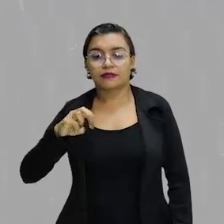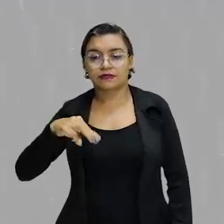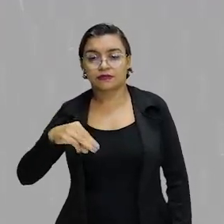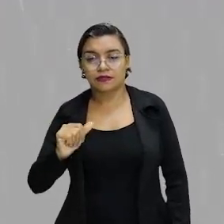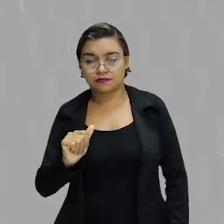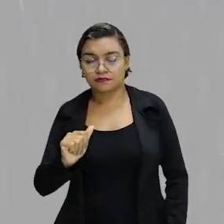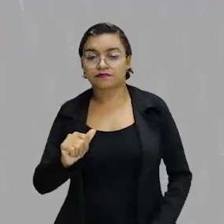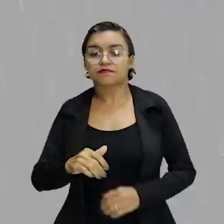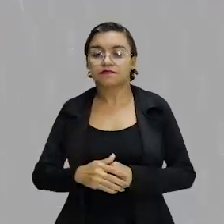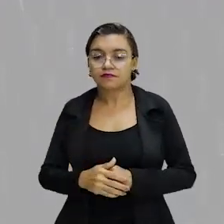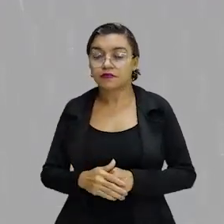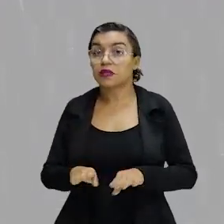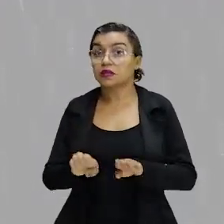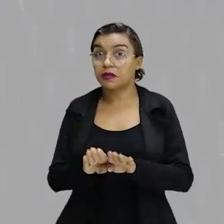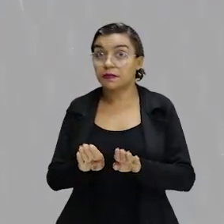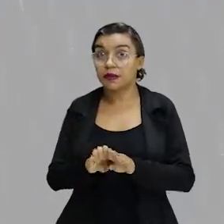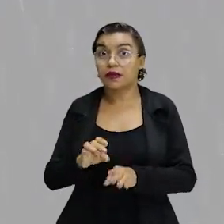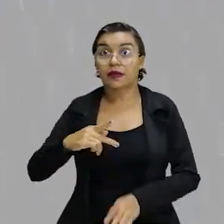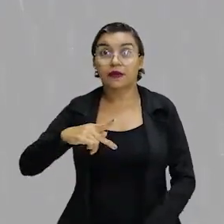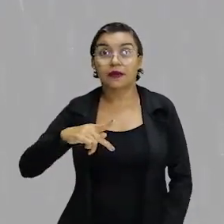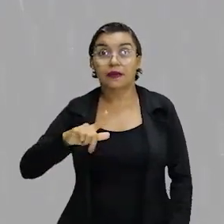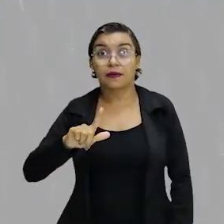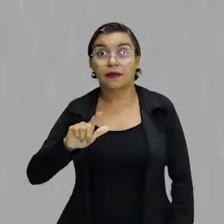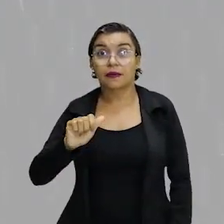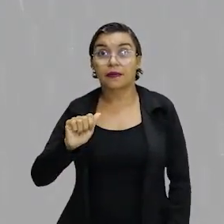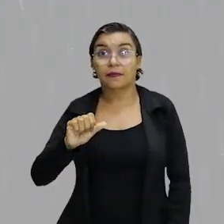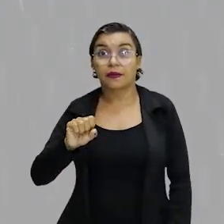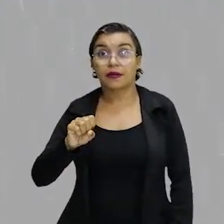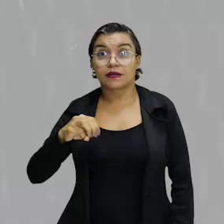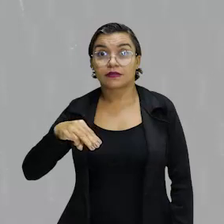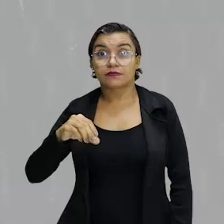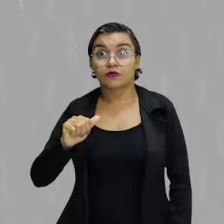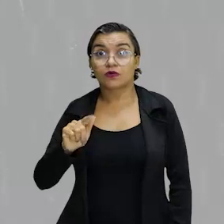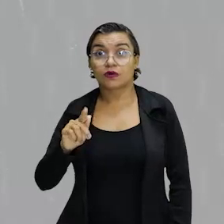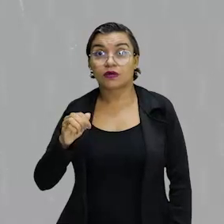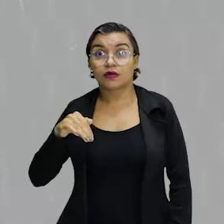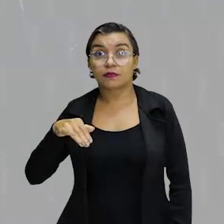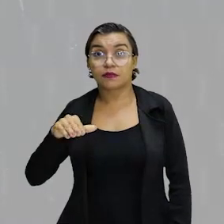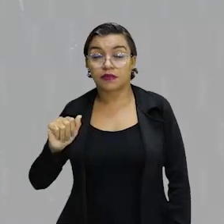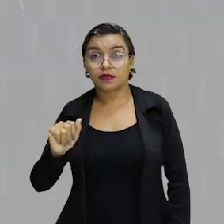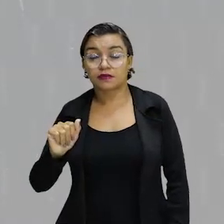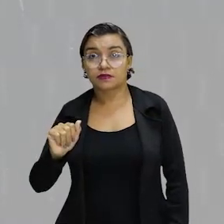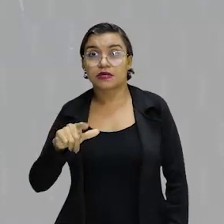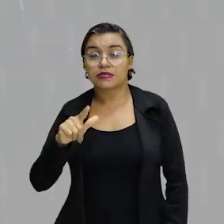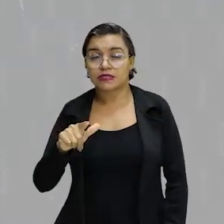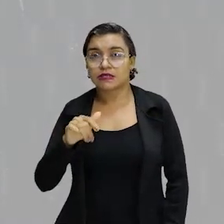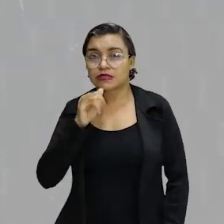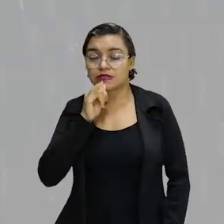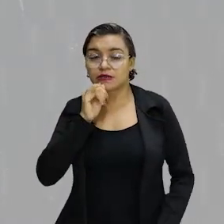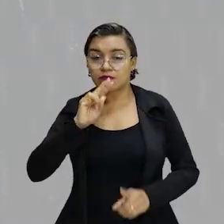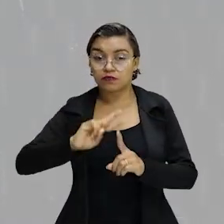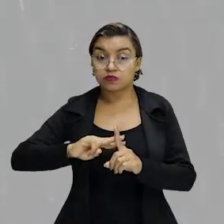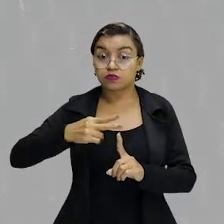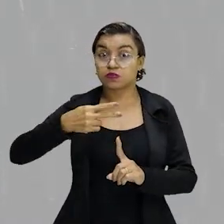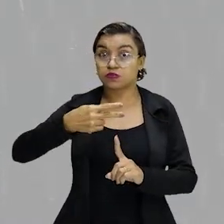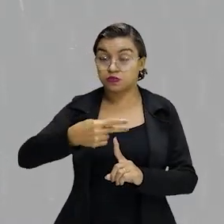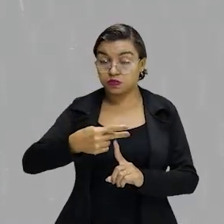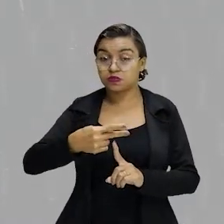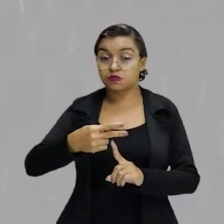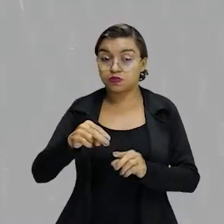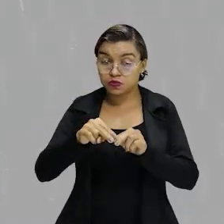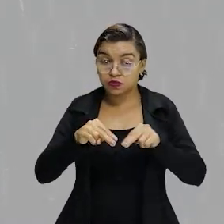de plasmogamia, certo? Cariogamia, duplicação do núcleo,